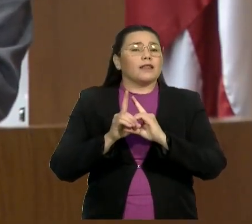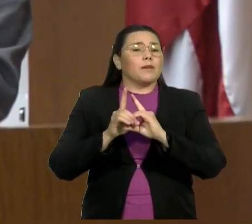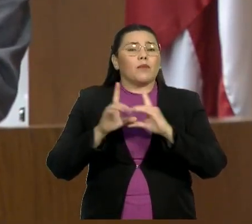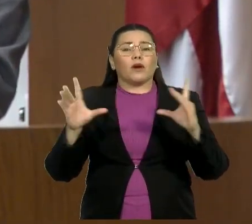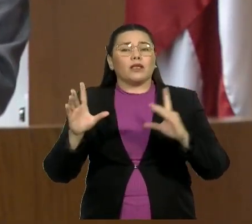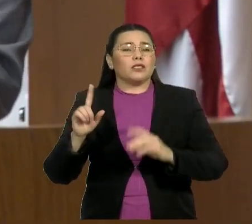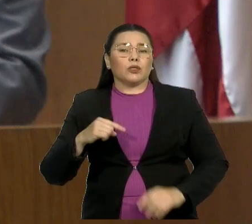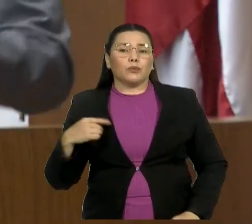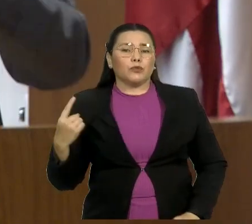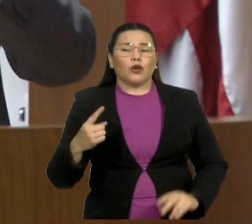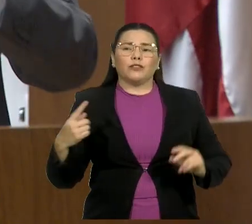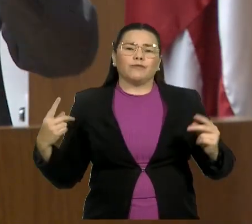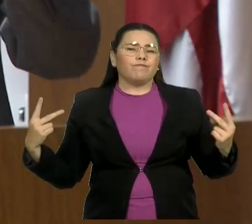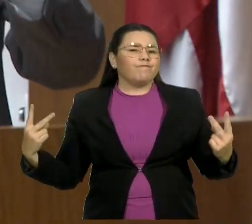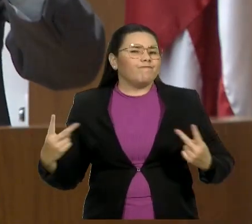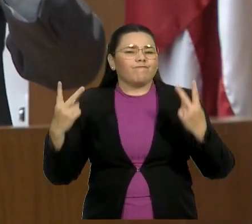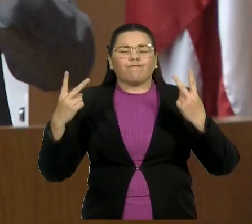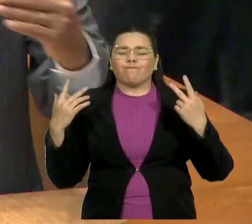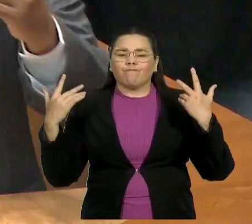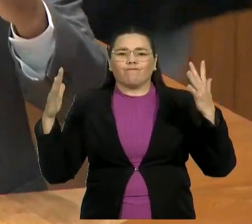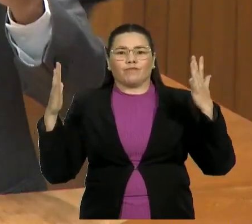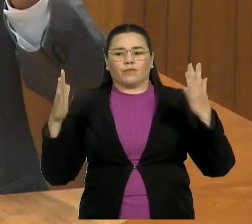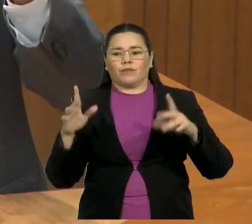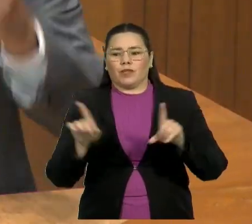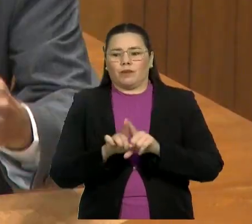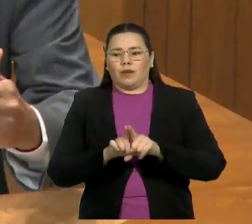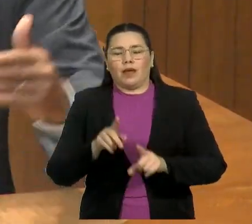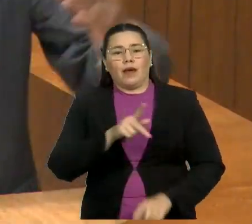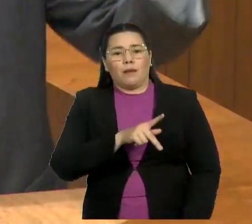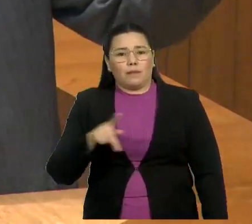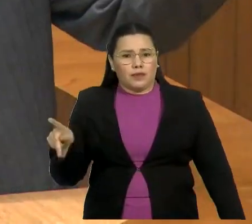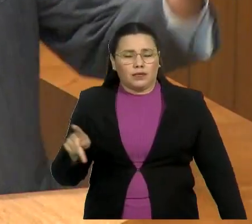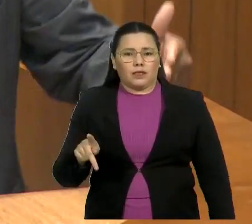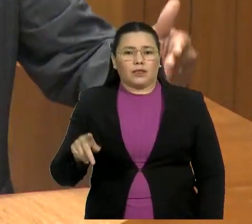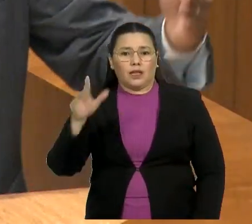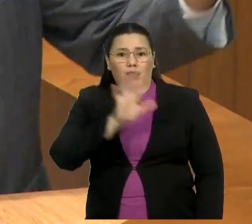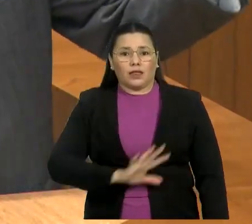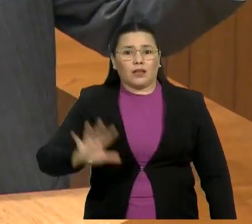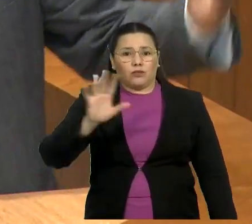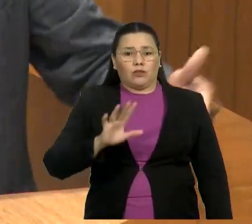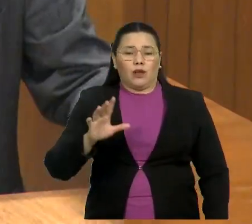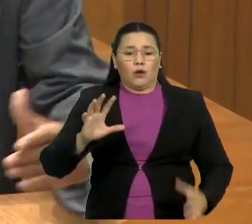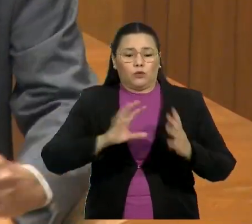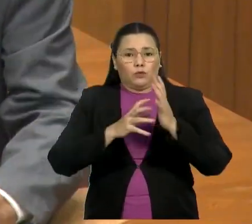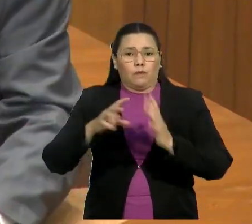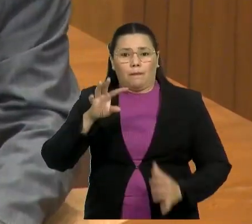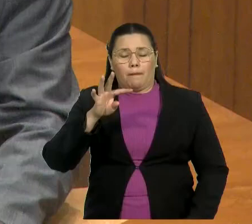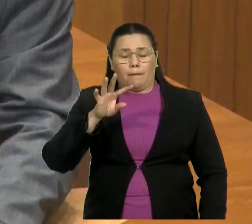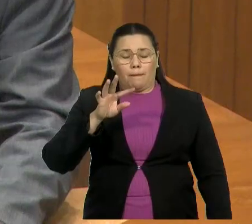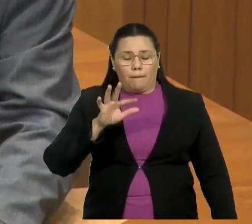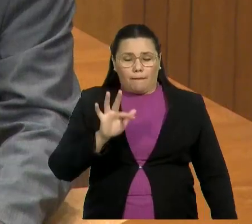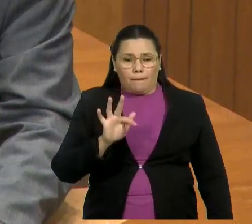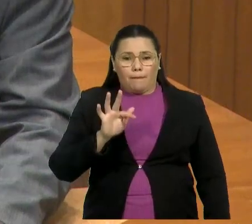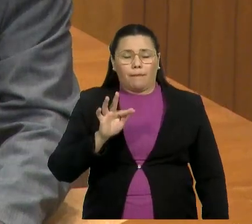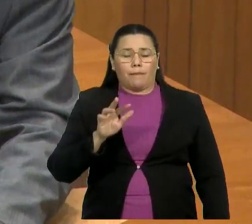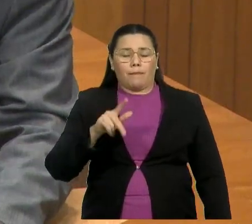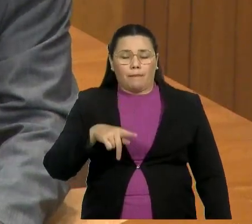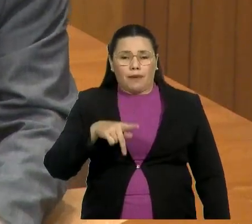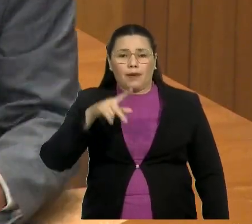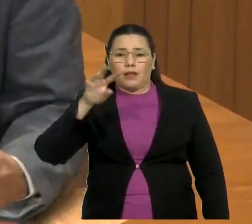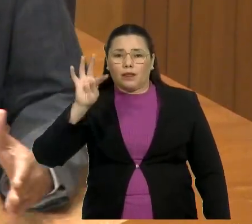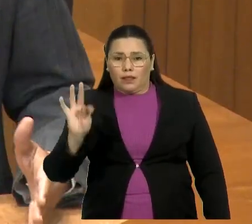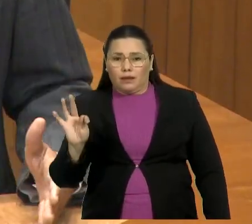a presidenta nacional do PT, Gleisi Hoffmann, estará aqui no nosso estado,